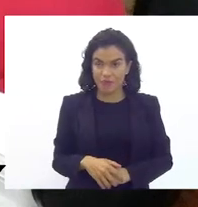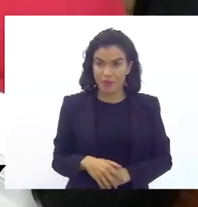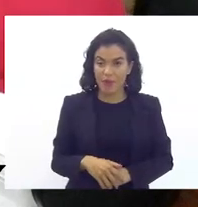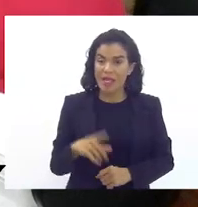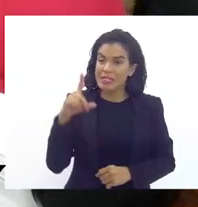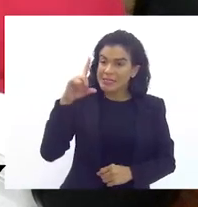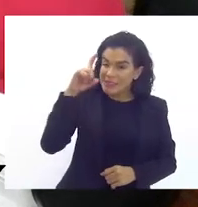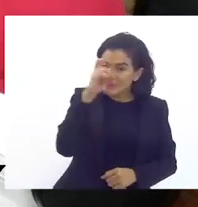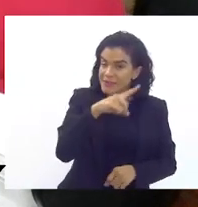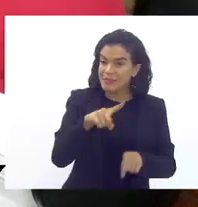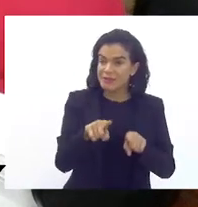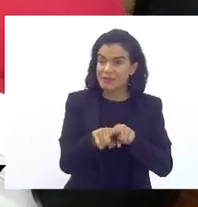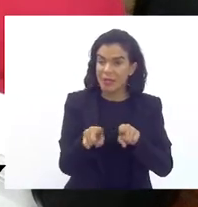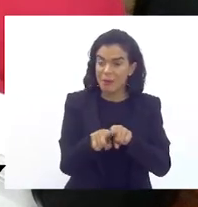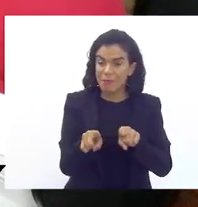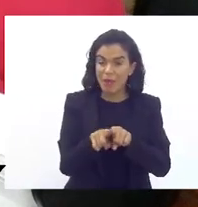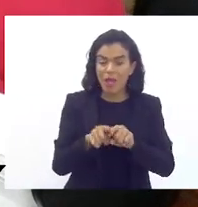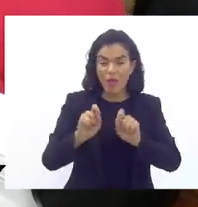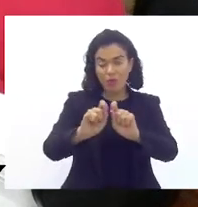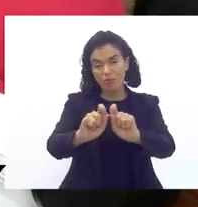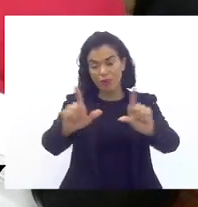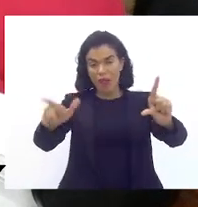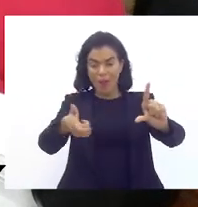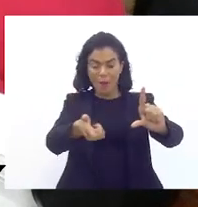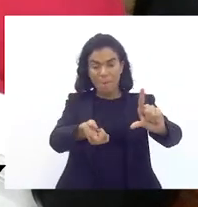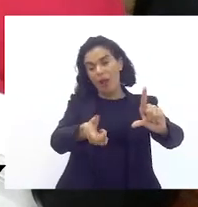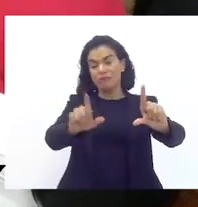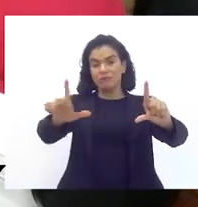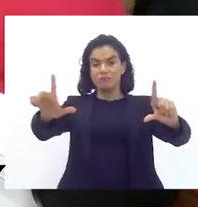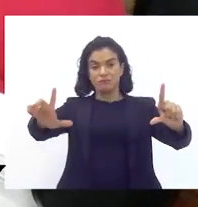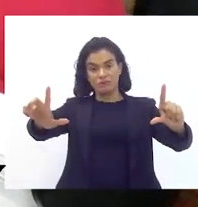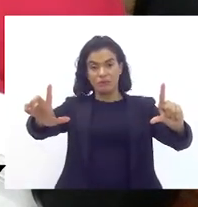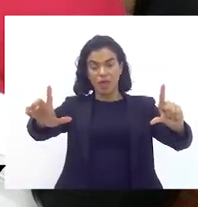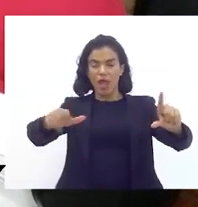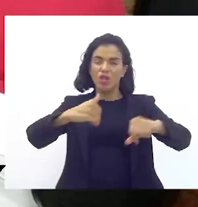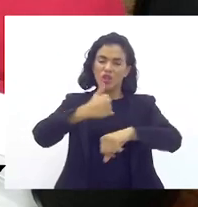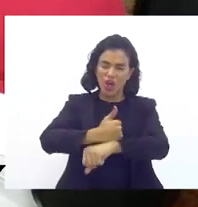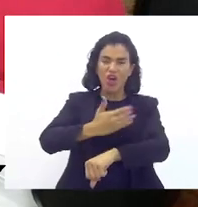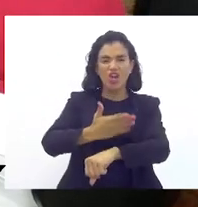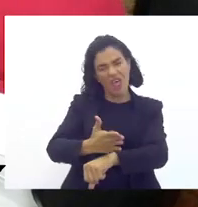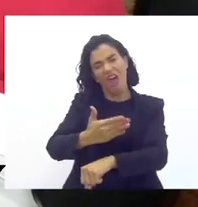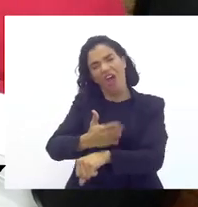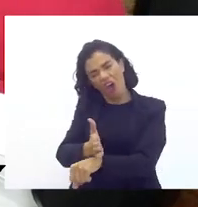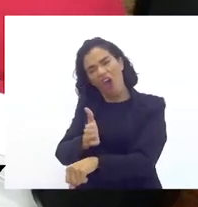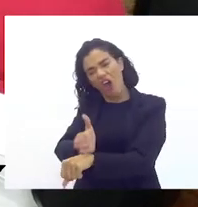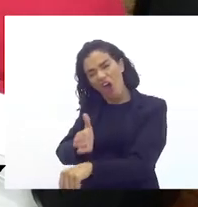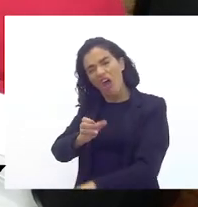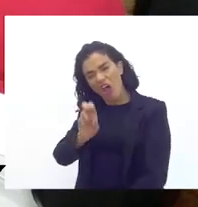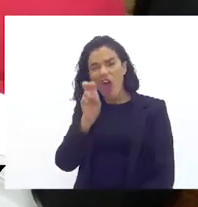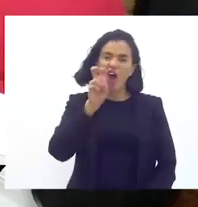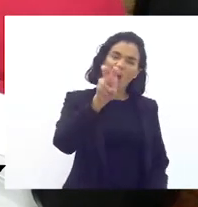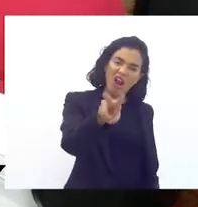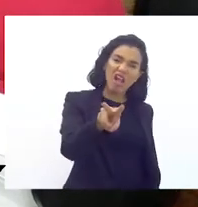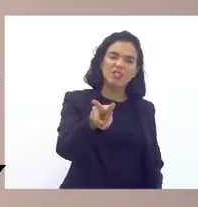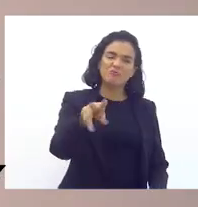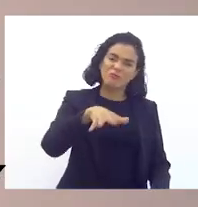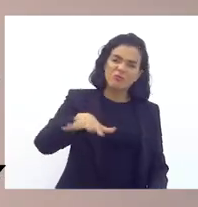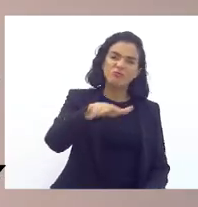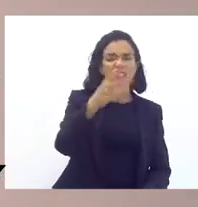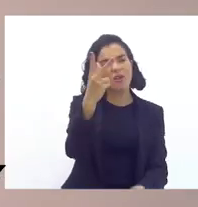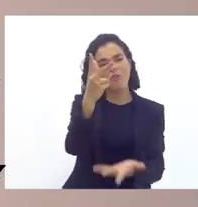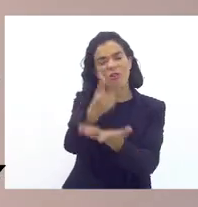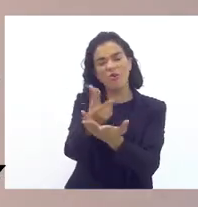muito difícil também hoje em dia eu ligar a televisão e ter que toda hora de bater de frente com esses casos